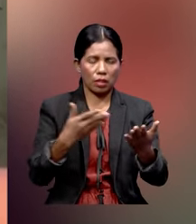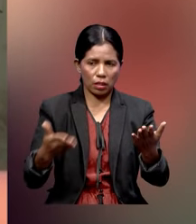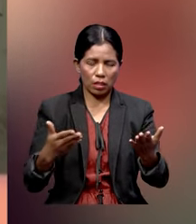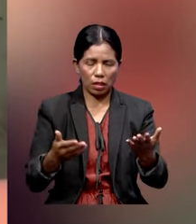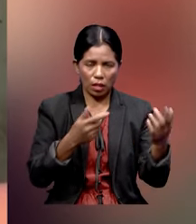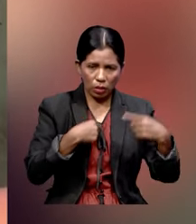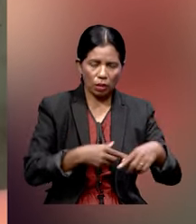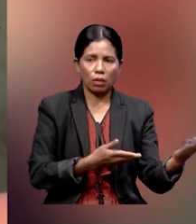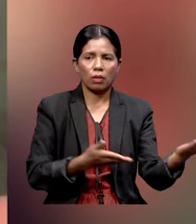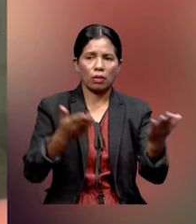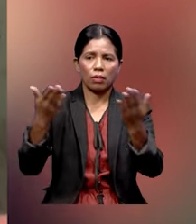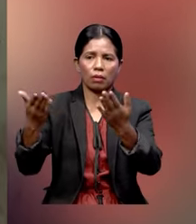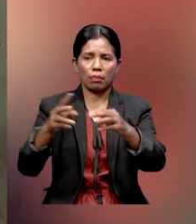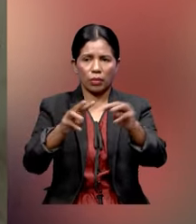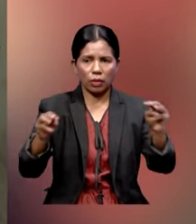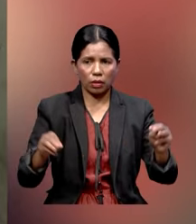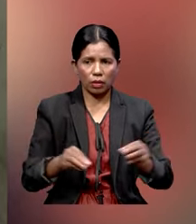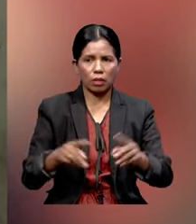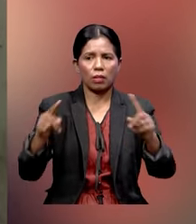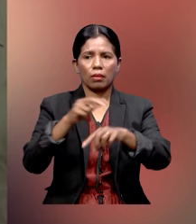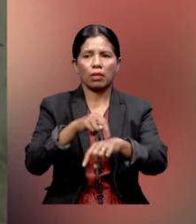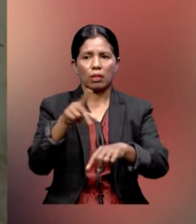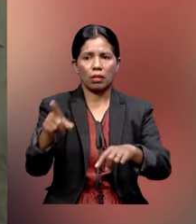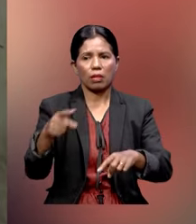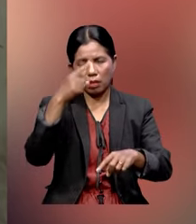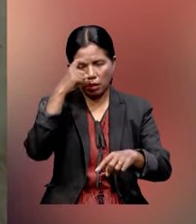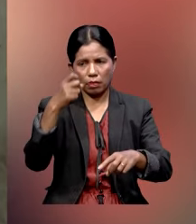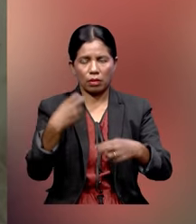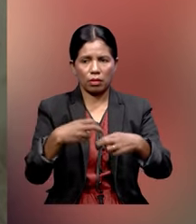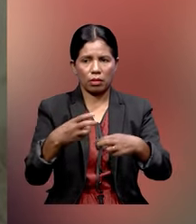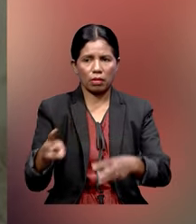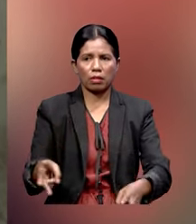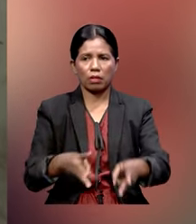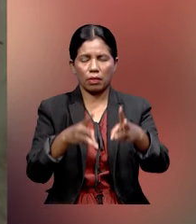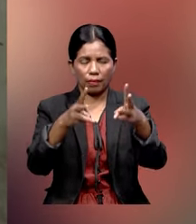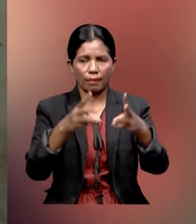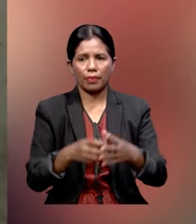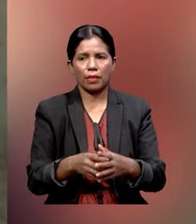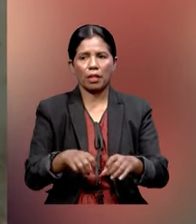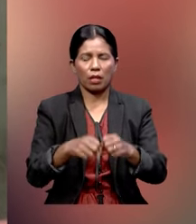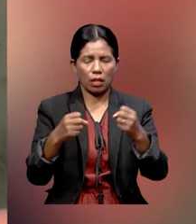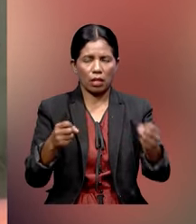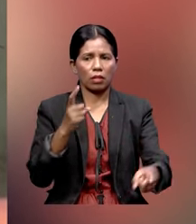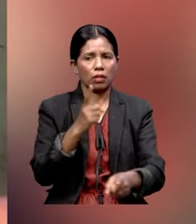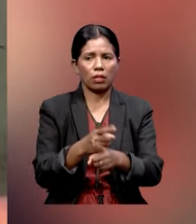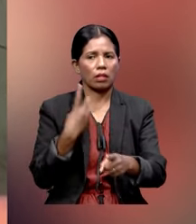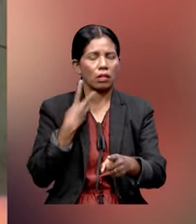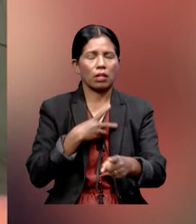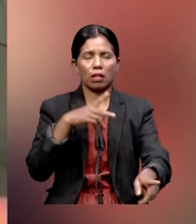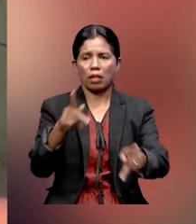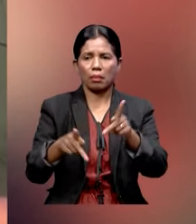lore ba municipu i toba nasional tamba dificulta amne estrada ne a tetep si amne